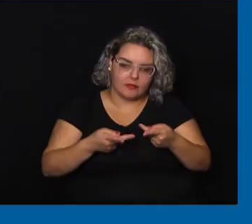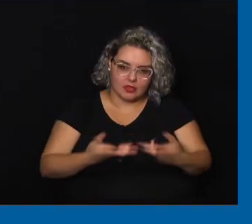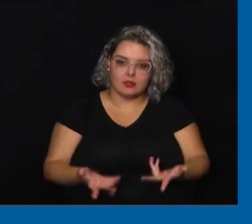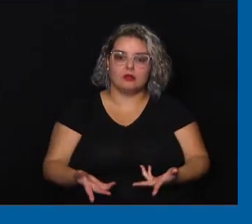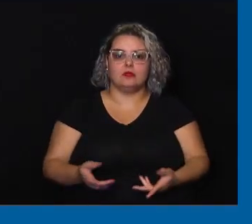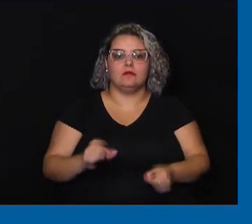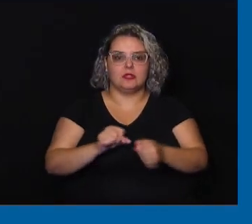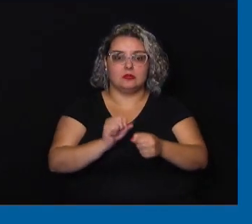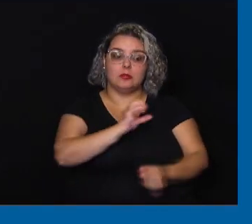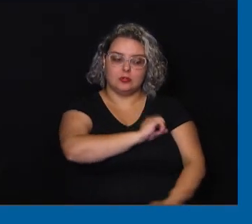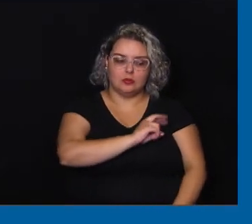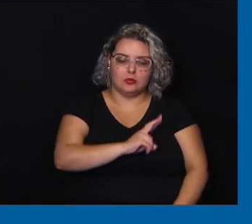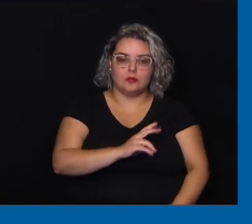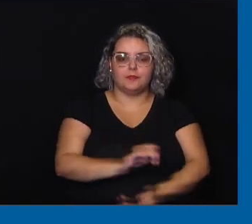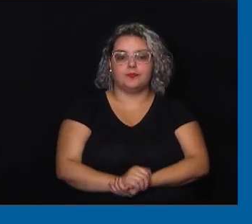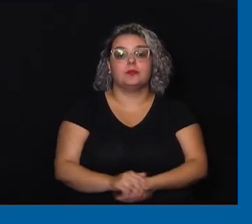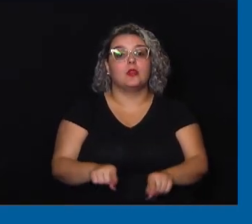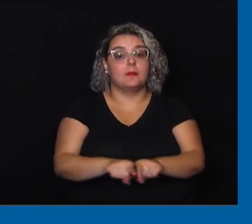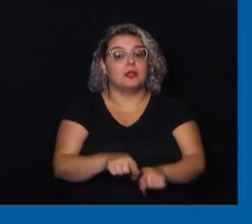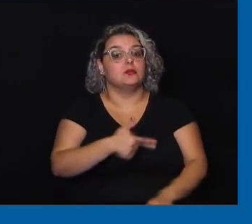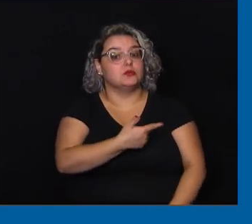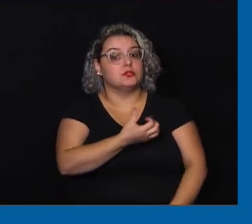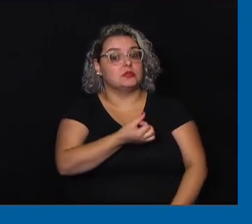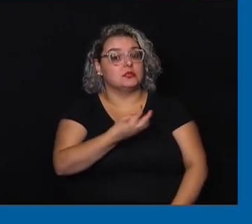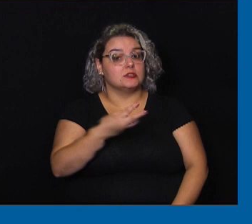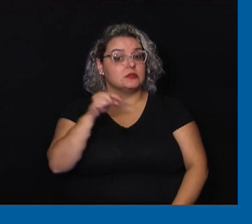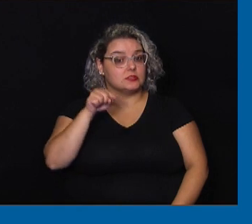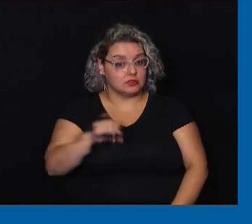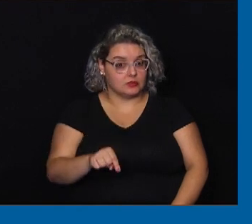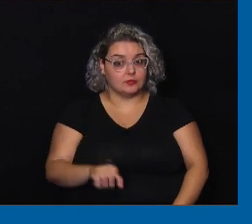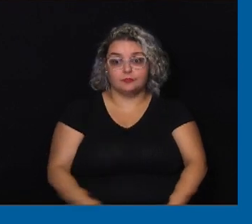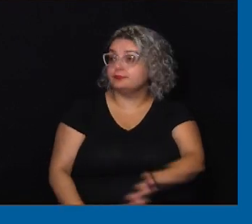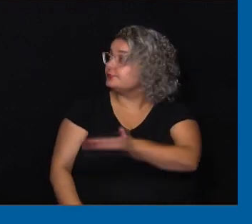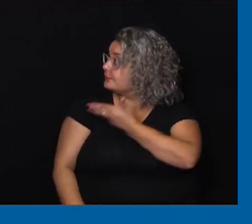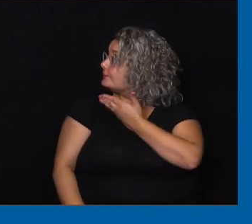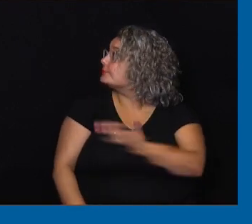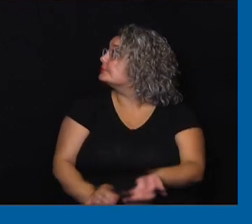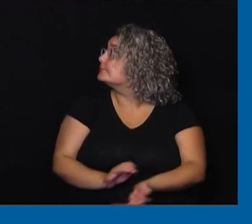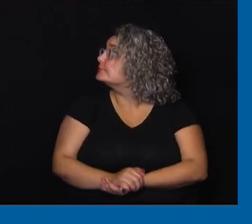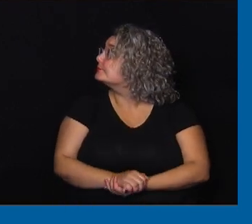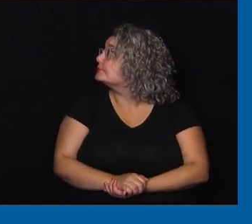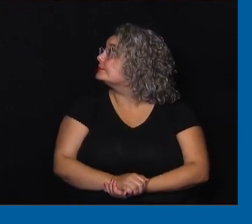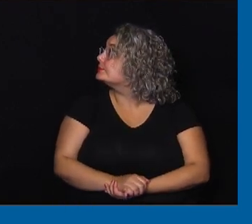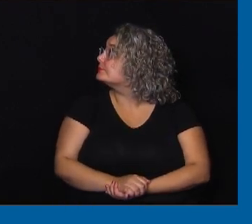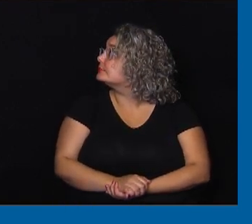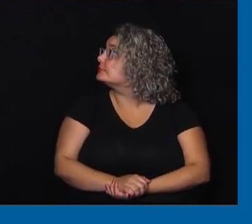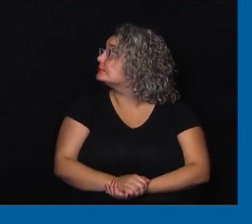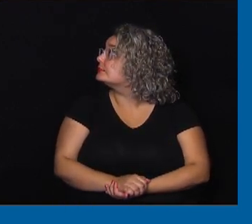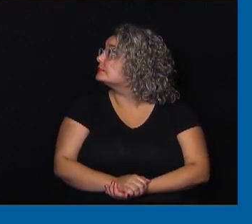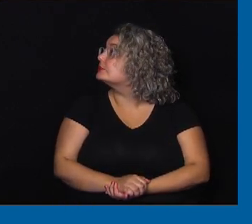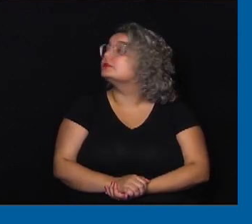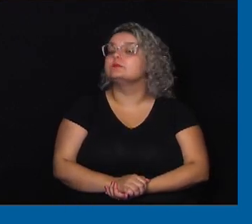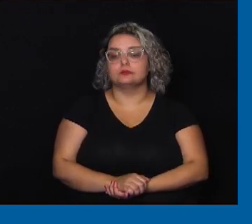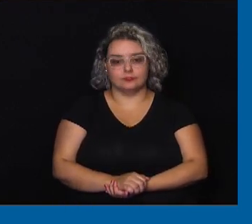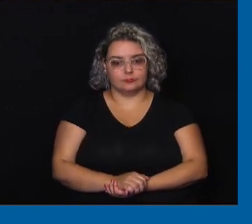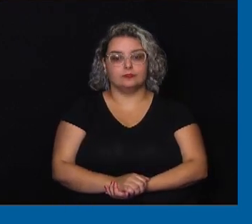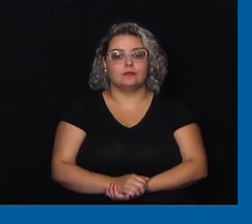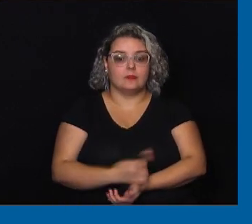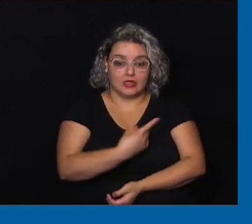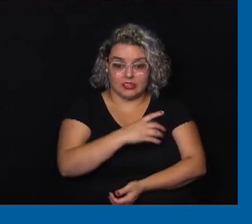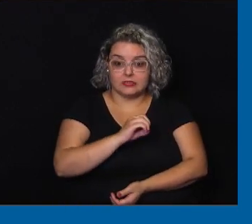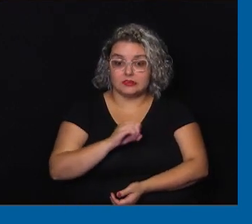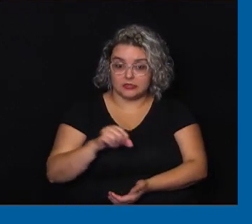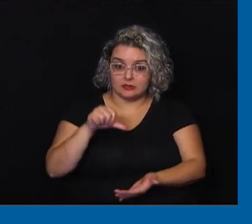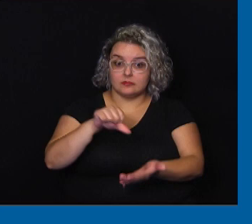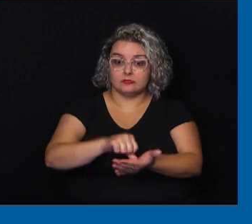pelo Ouro Verde. Também 263 mil para o convênio de atendimento com a Irmandade Misericórdia de Campinas e 100 mil para os centros